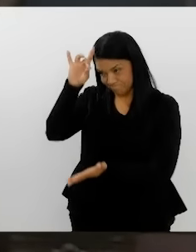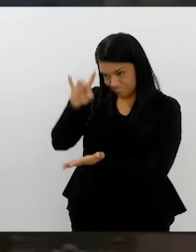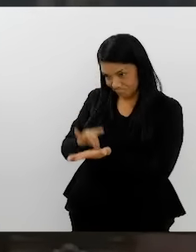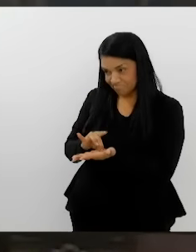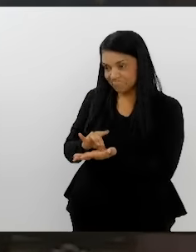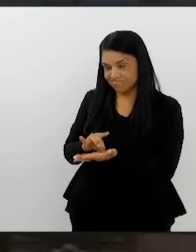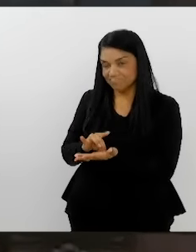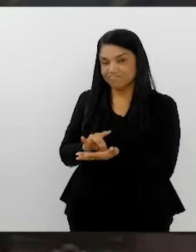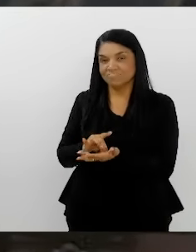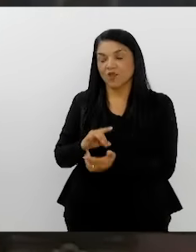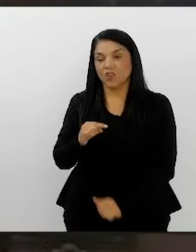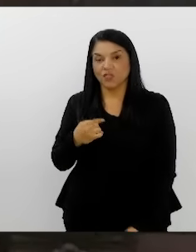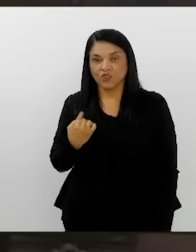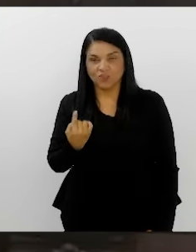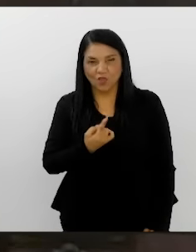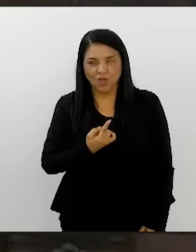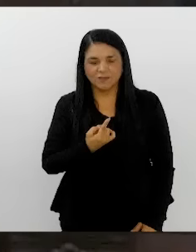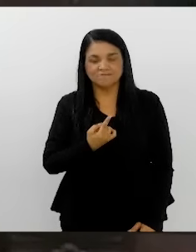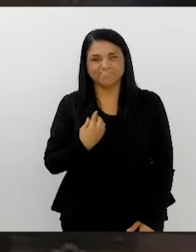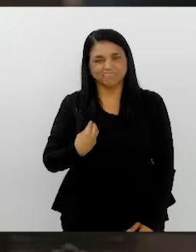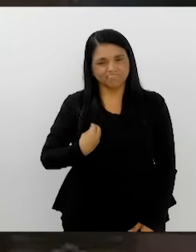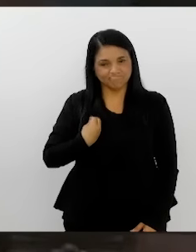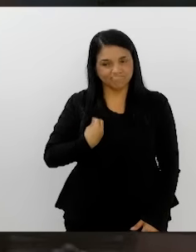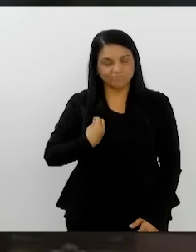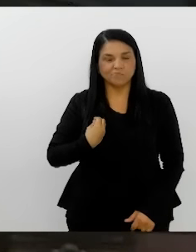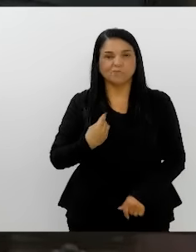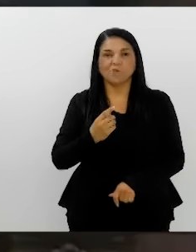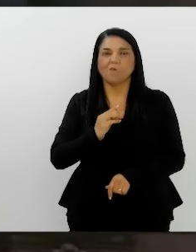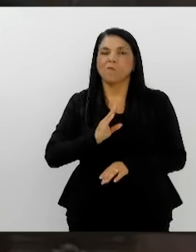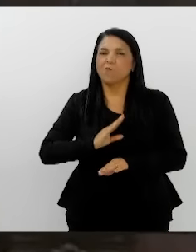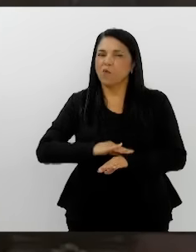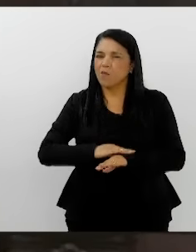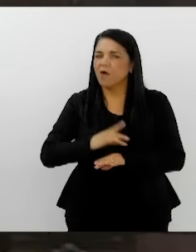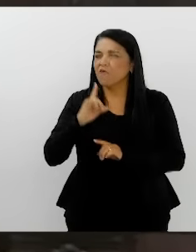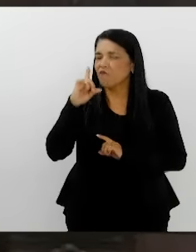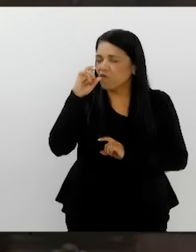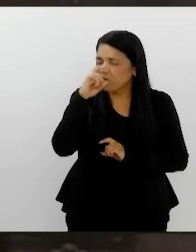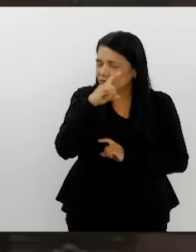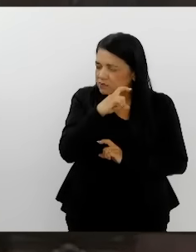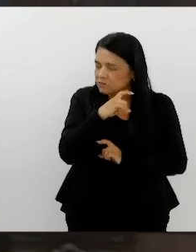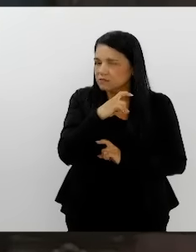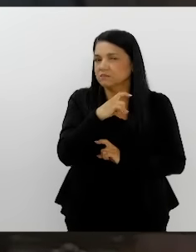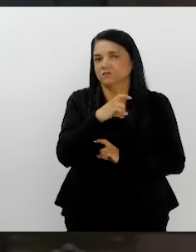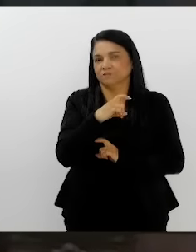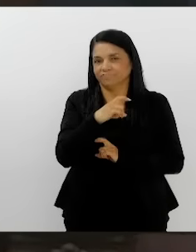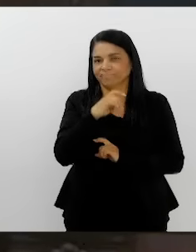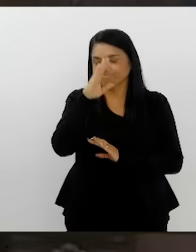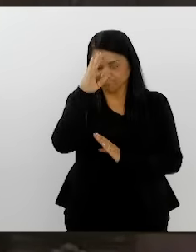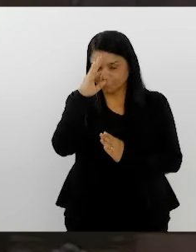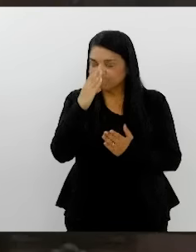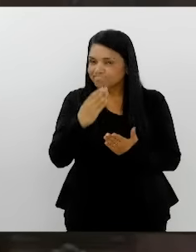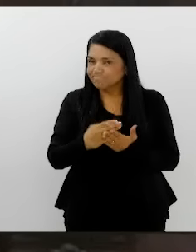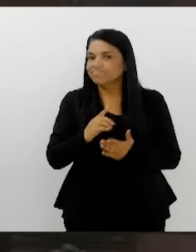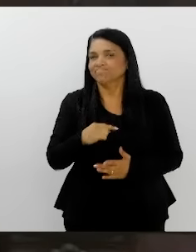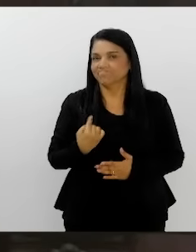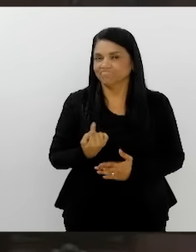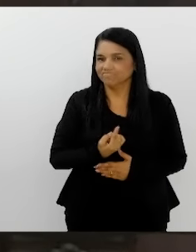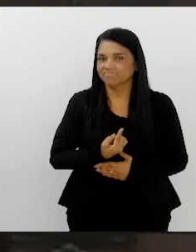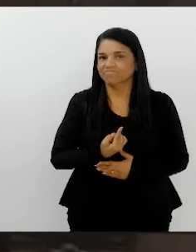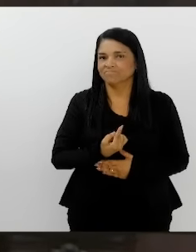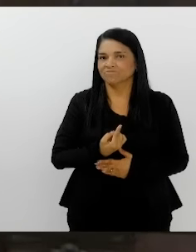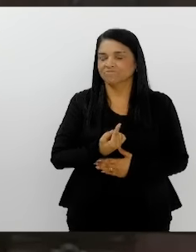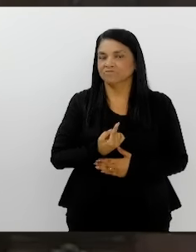Nós estamos vivendo momentos muito difíceis, né? Nós cremos que a volta do